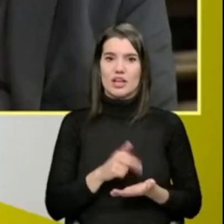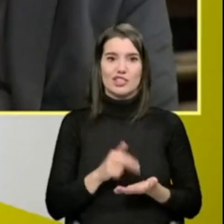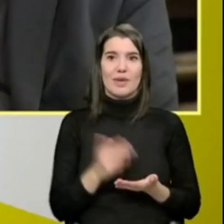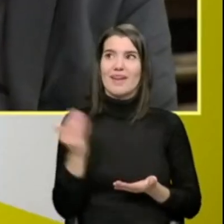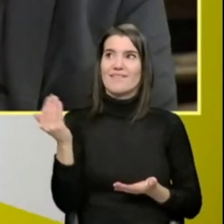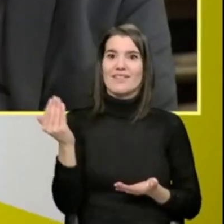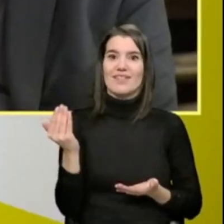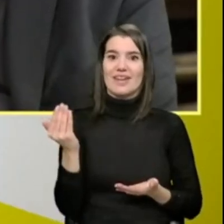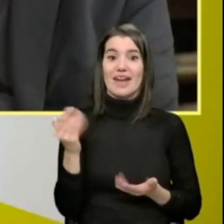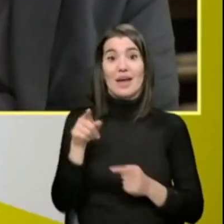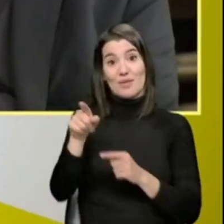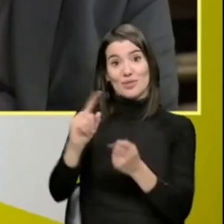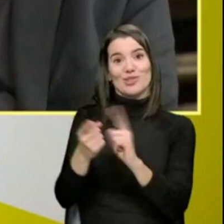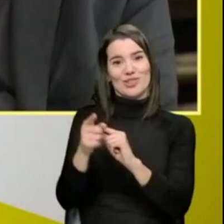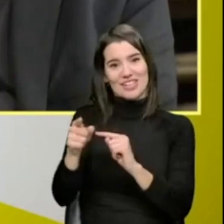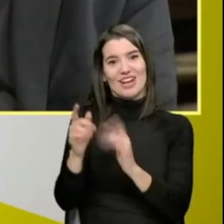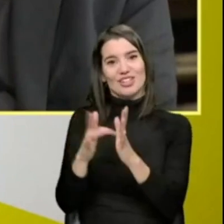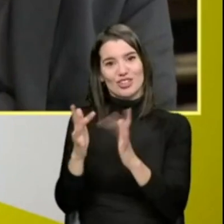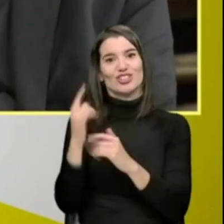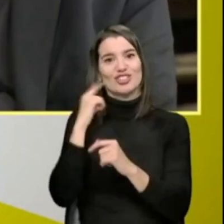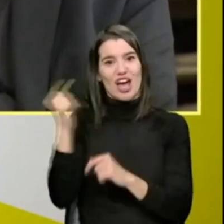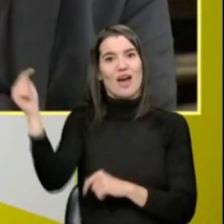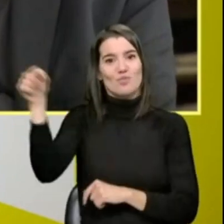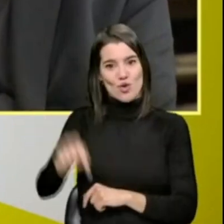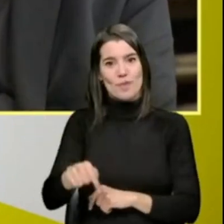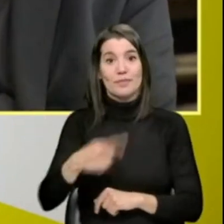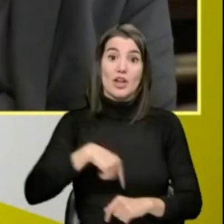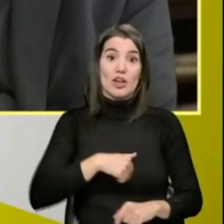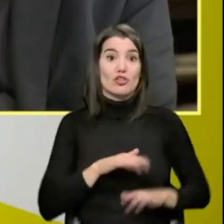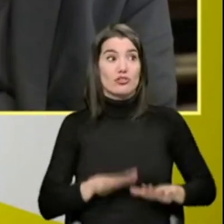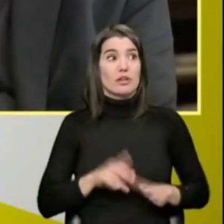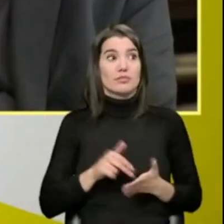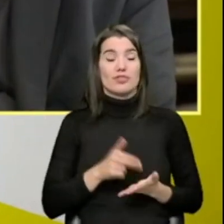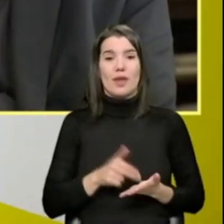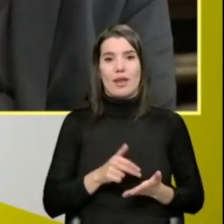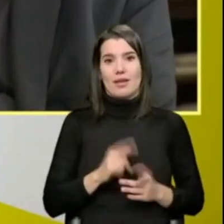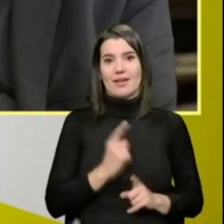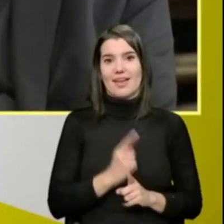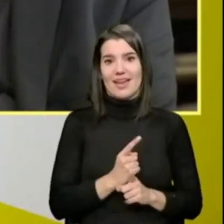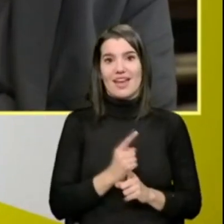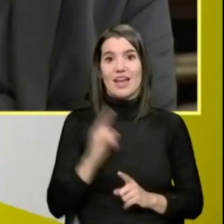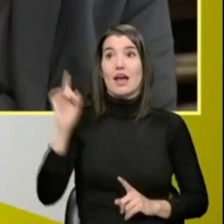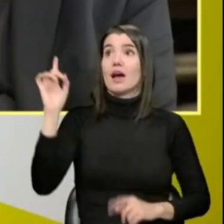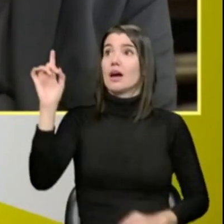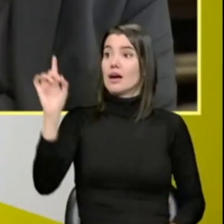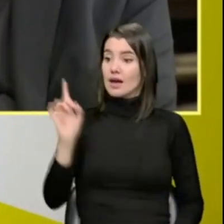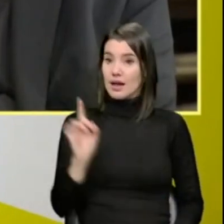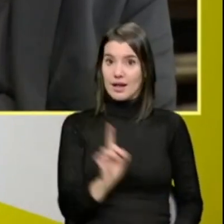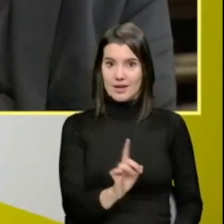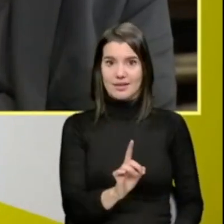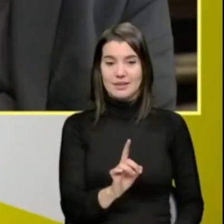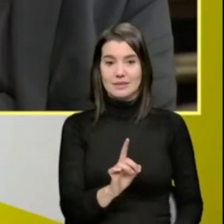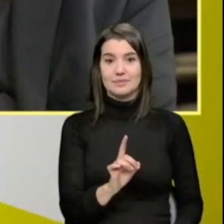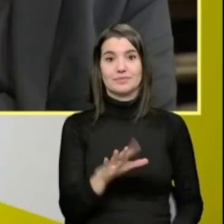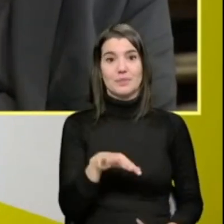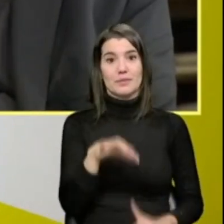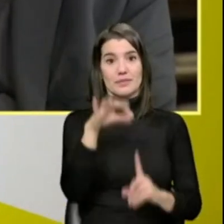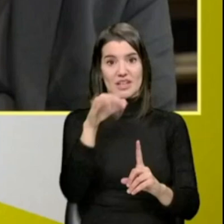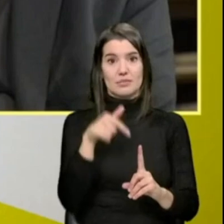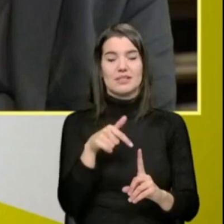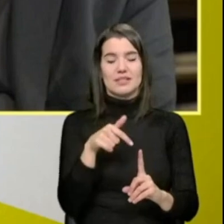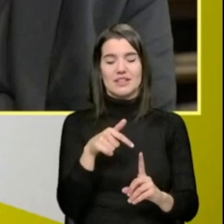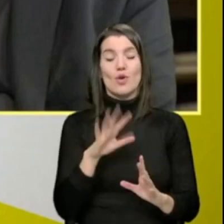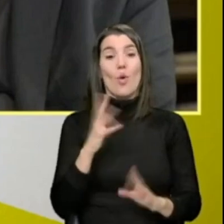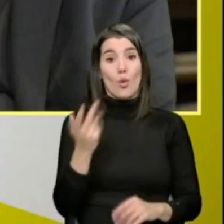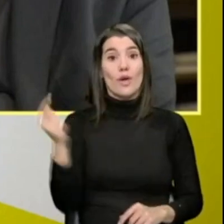já chegou o Já Messias. chegou. E nós continuamos a aguardar. Agora, quando ele vier, e esperemos que venha o mais rápido possível,